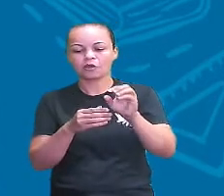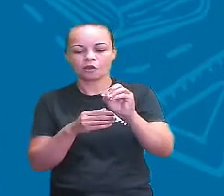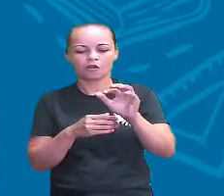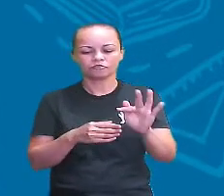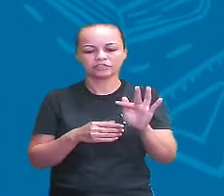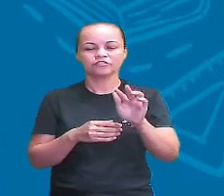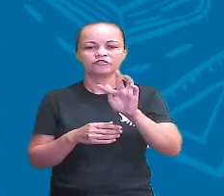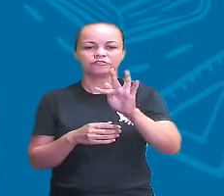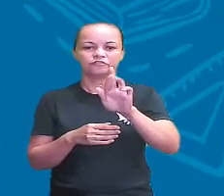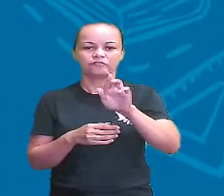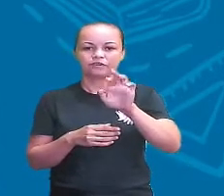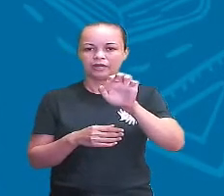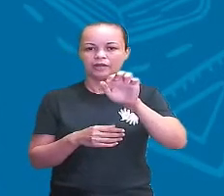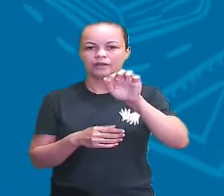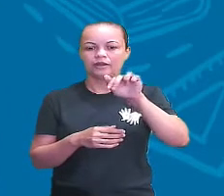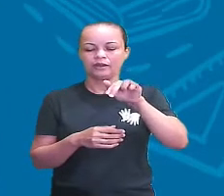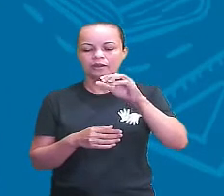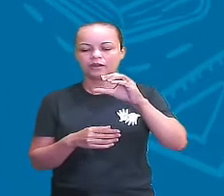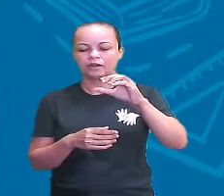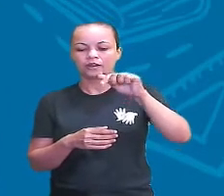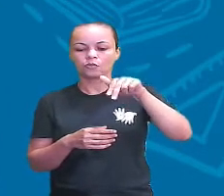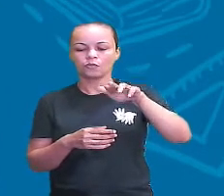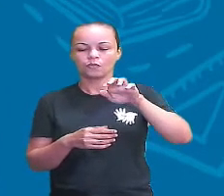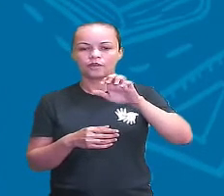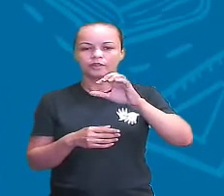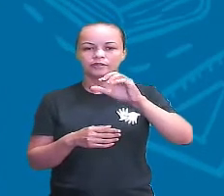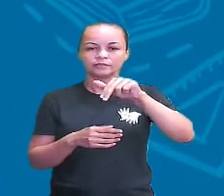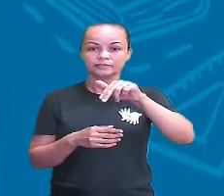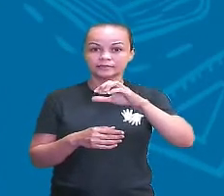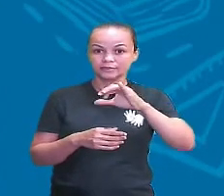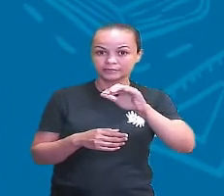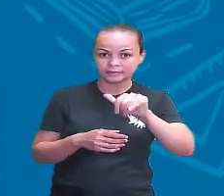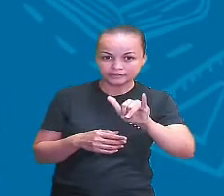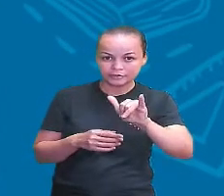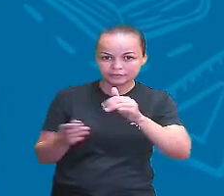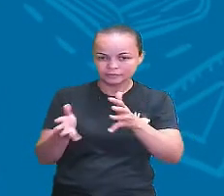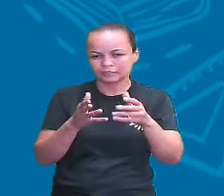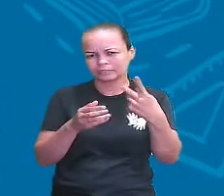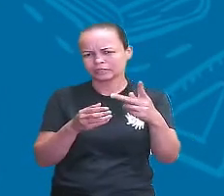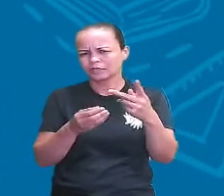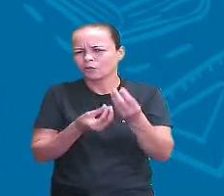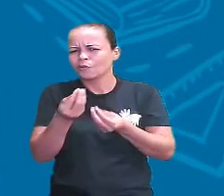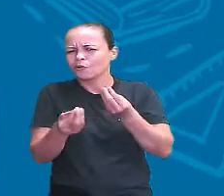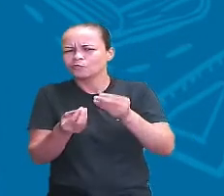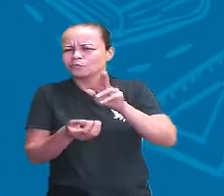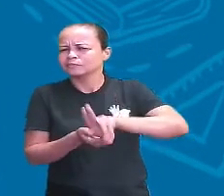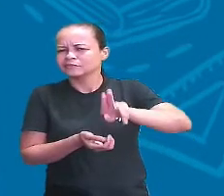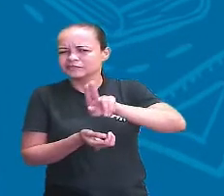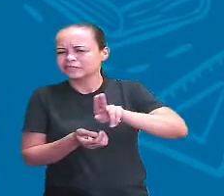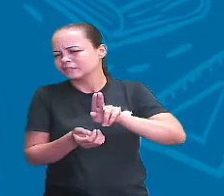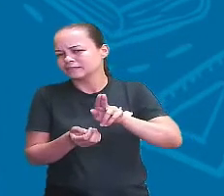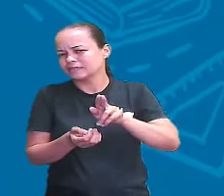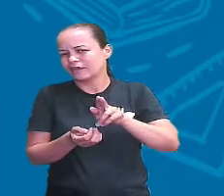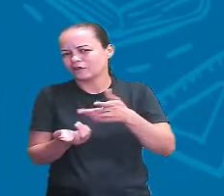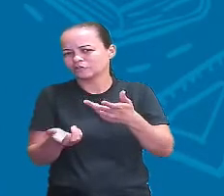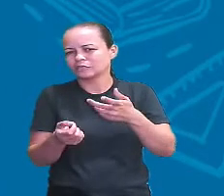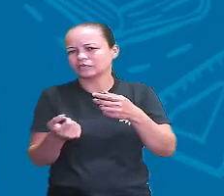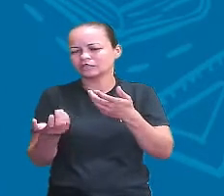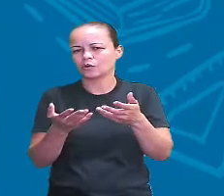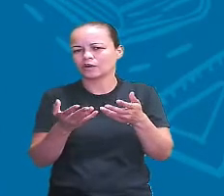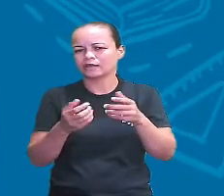o número de vezes, a quantidade de vezes que uma ação é realizada. Tão simples, gente. A gente só quer saber